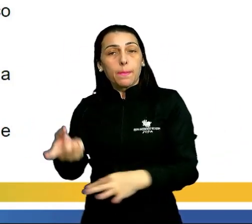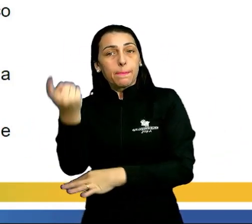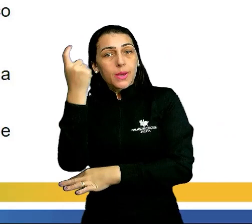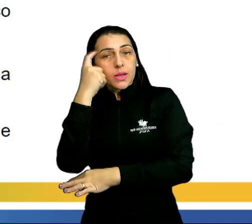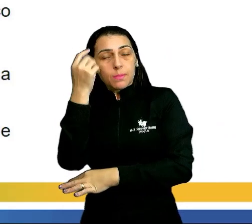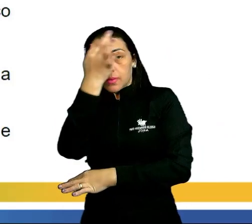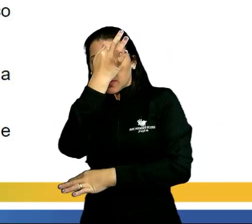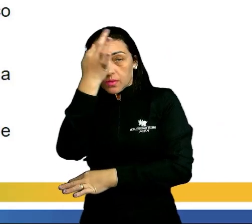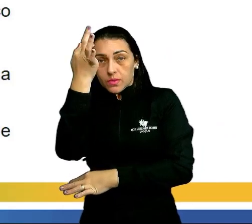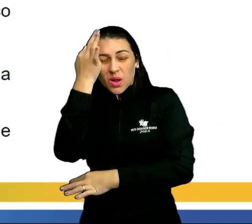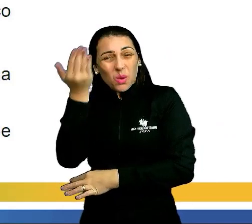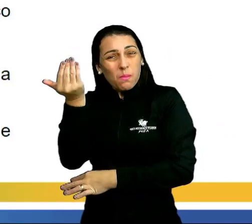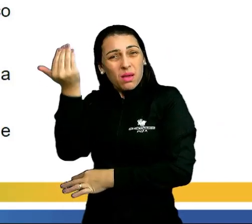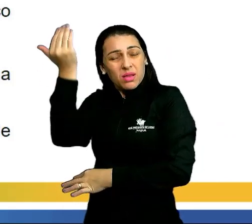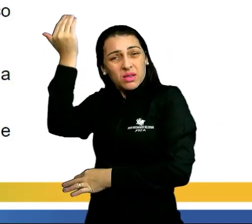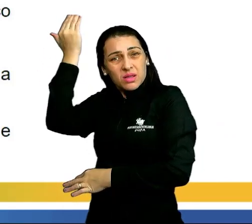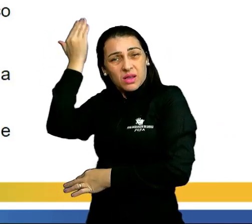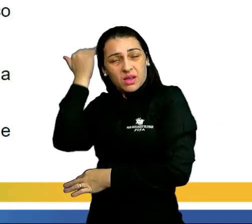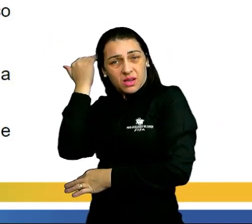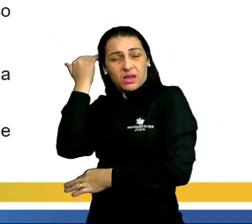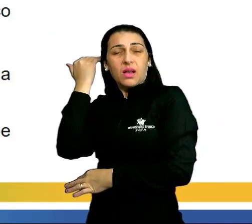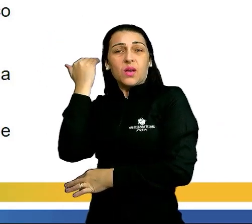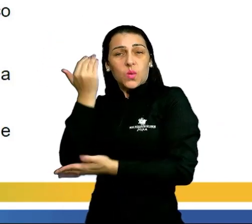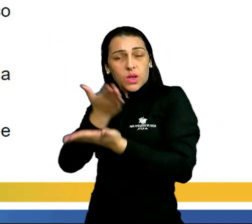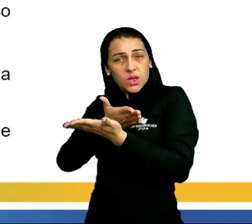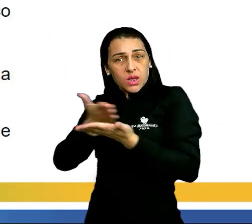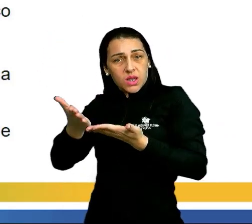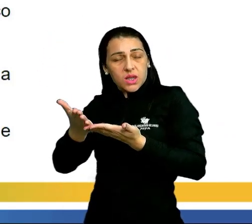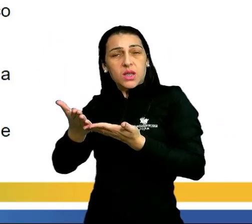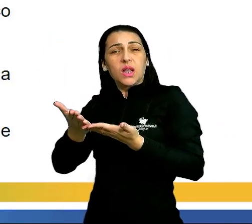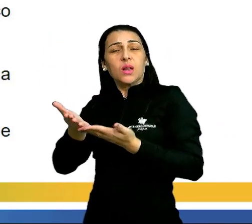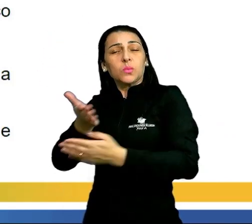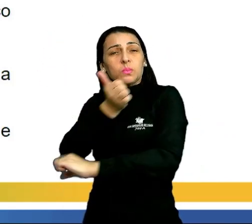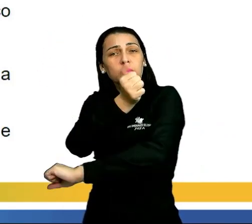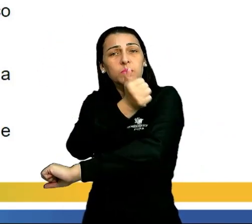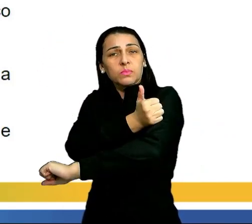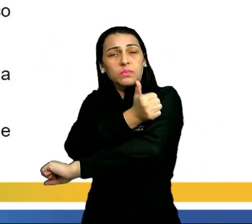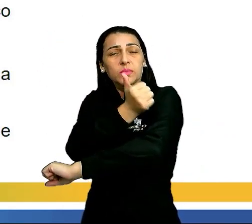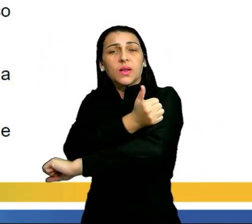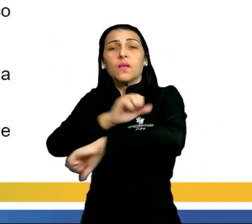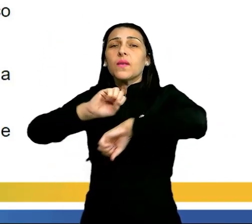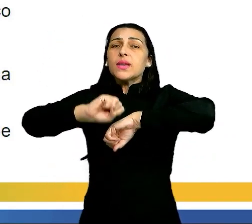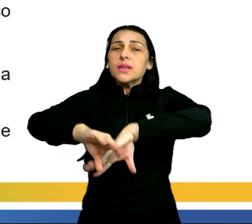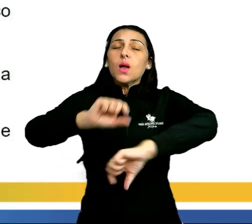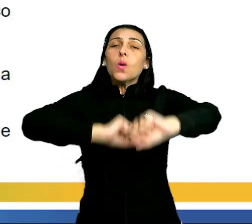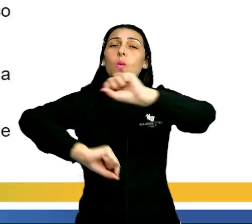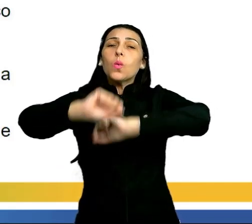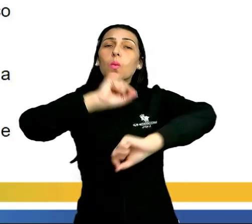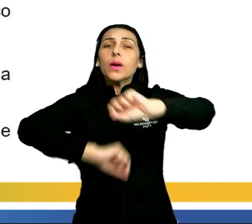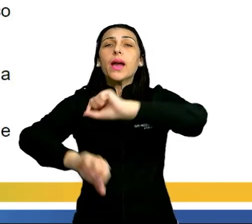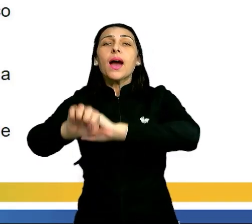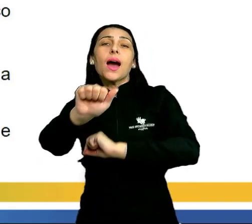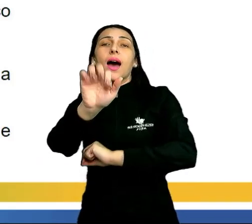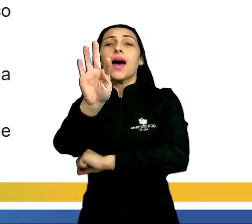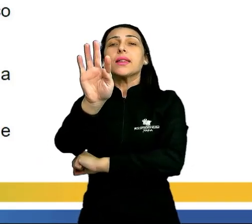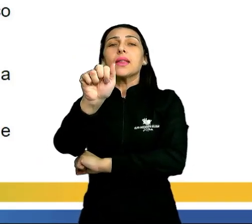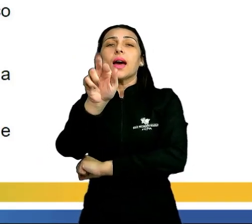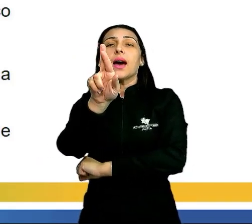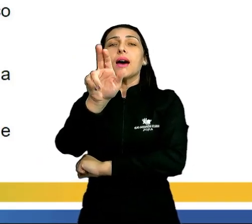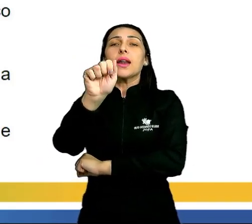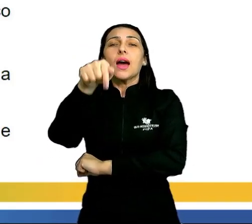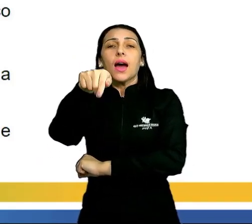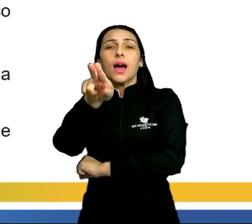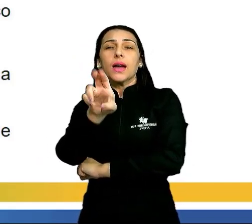pensamento filosófico da antiguidade, ou que pelo menos vai iniciar na antiguidade, que vai ensinar justamente a ataraxia,